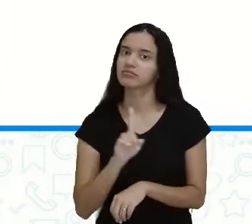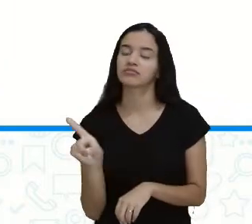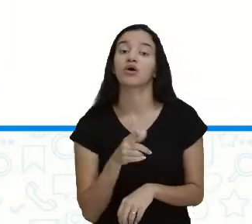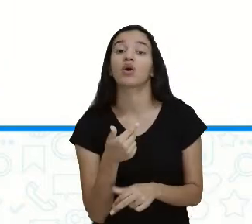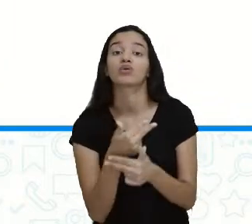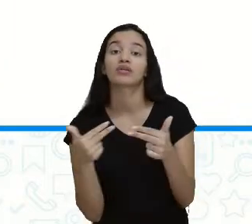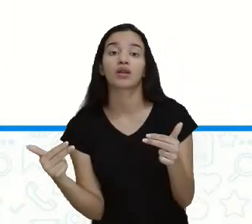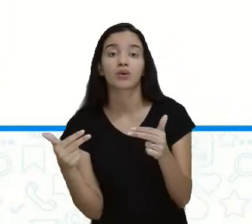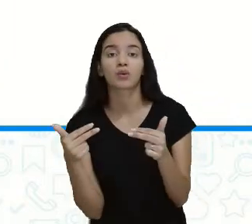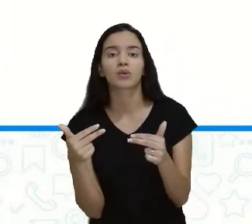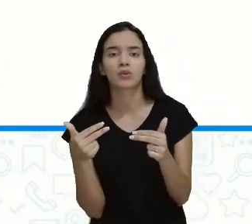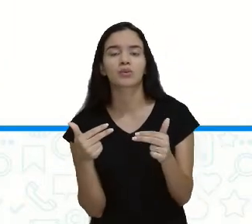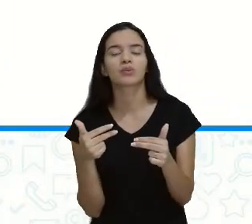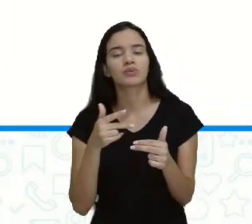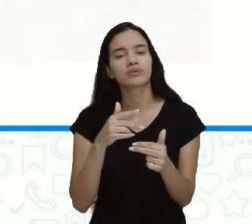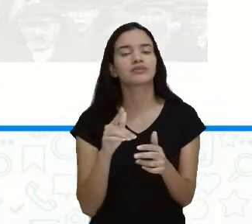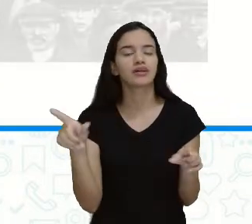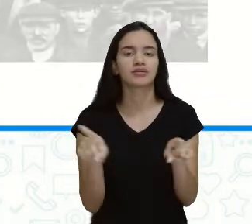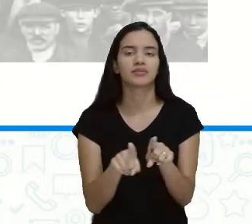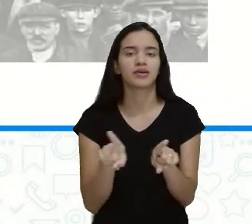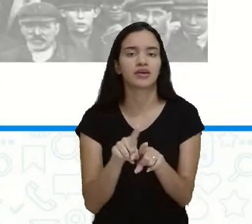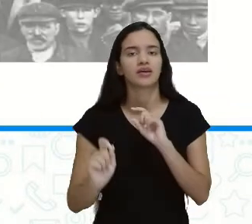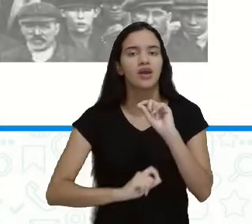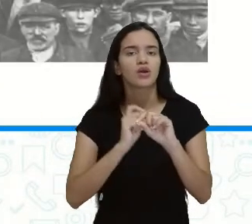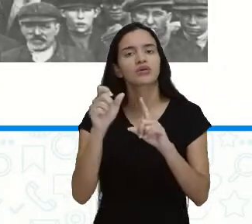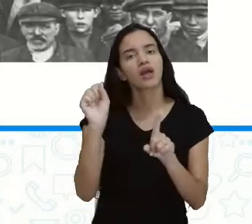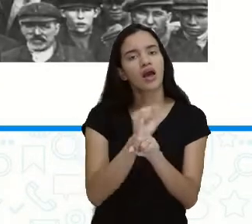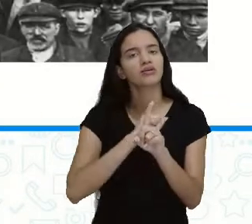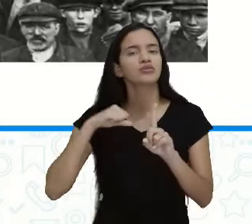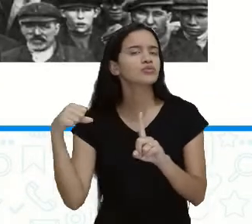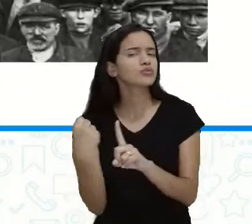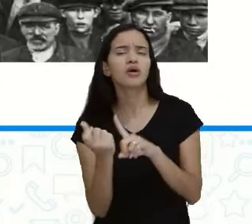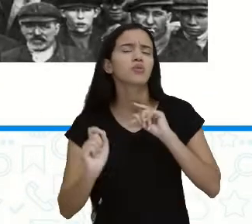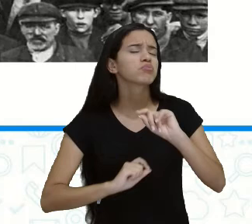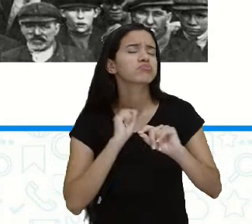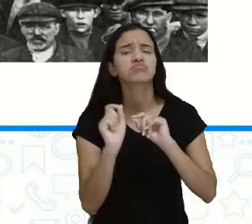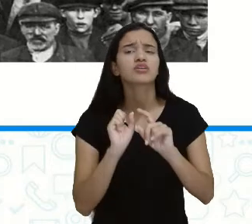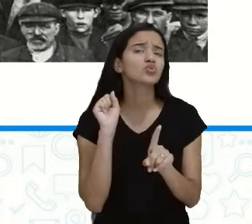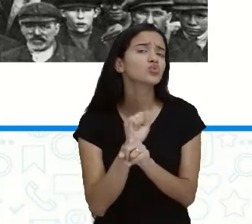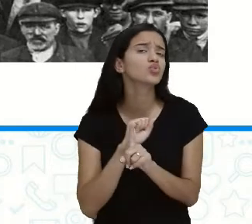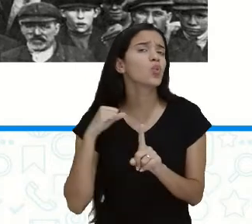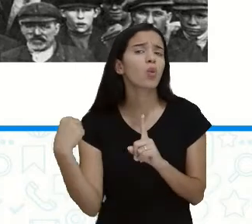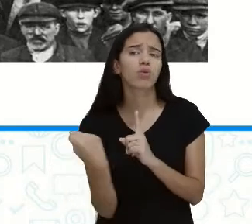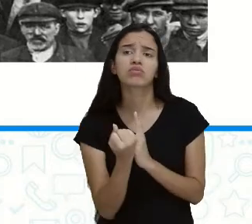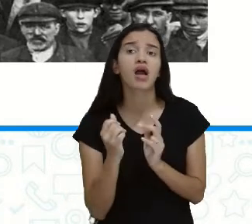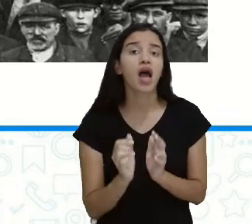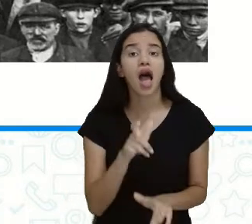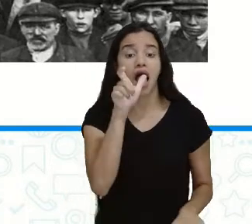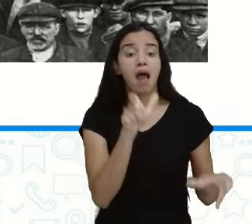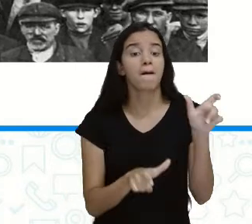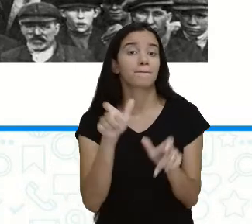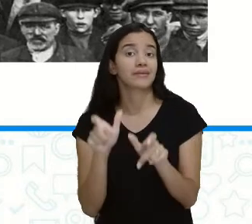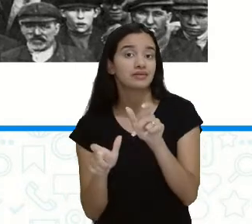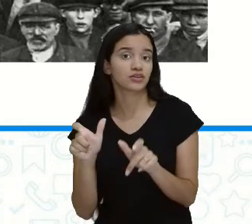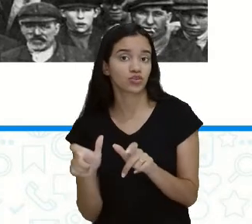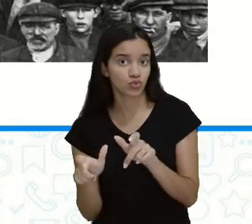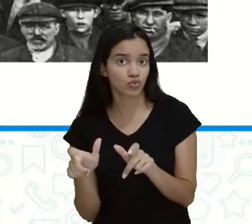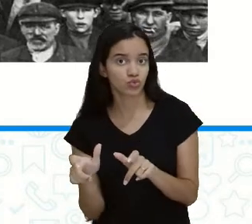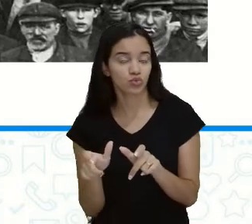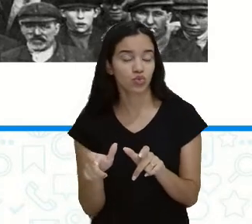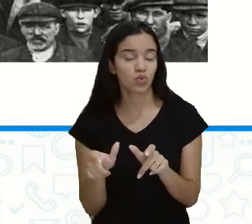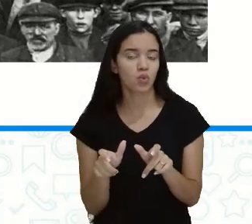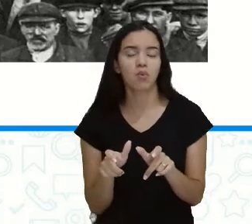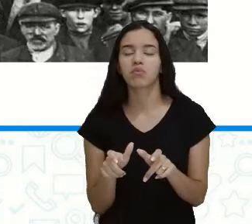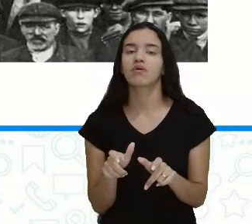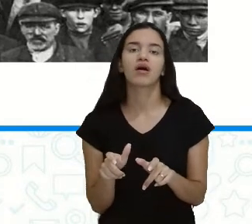Outra coisa também que forma o espaço geográfico é a sociedade. O que são a sociedade? São as pessoas, somos nós.